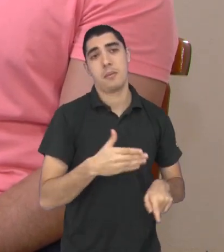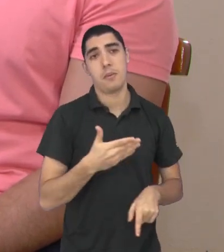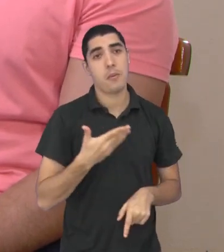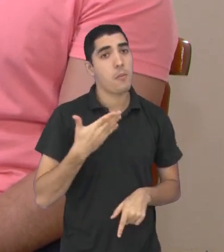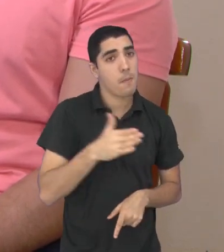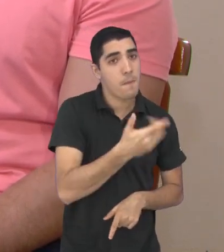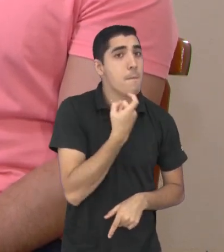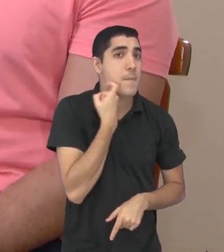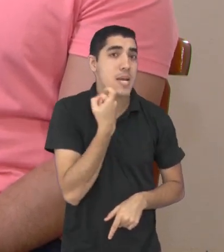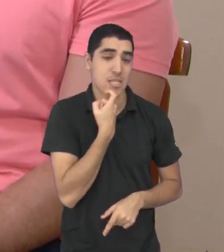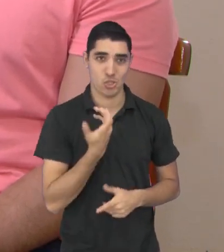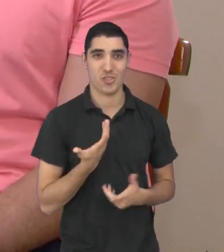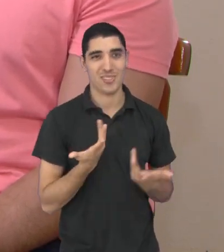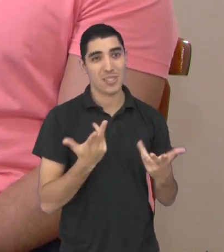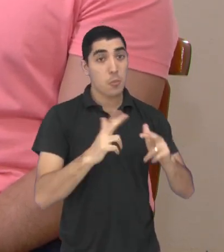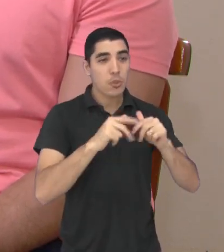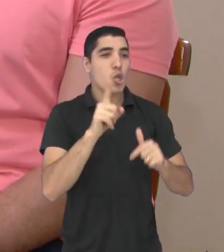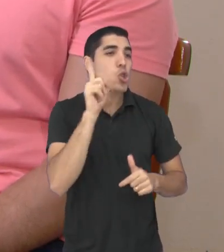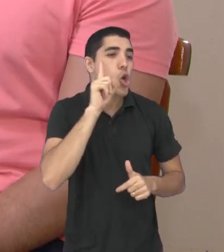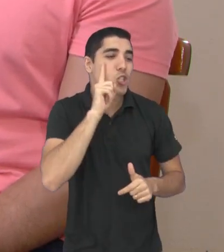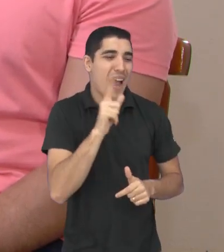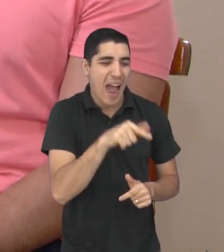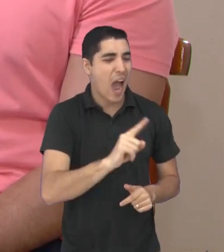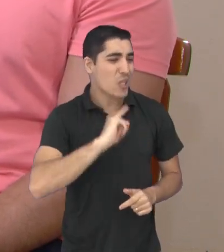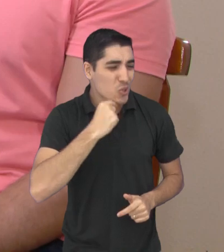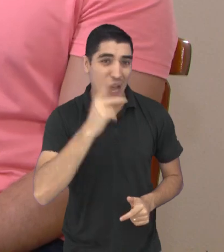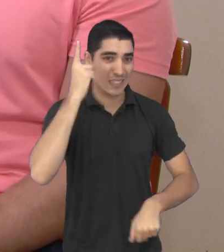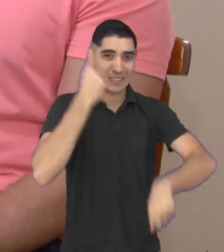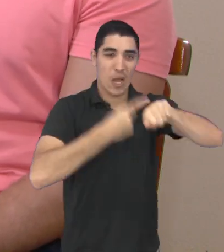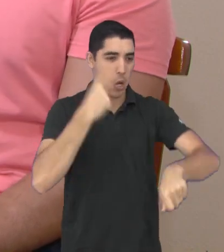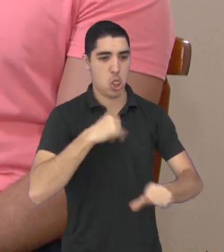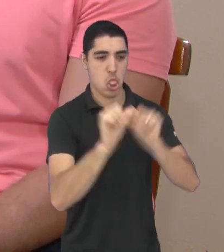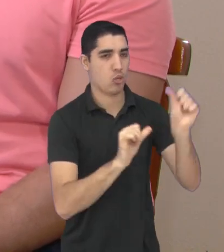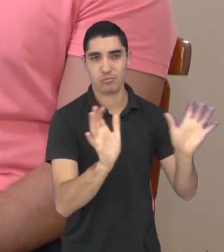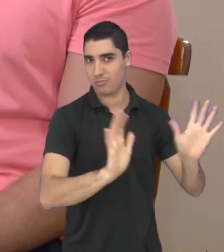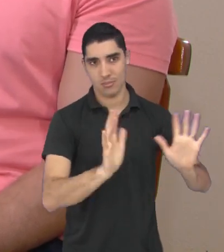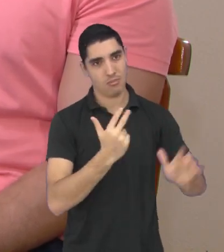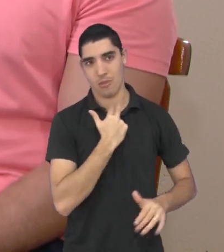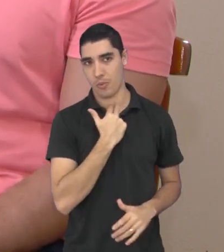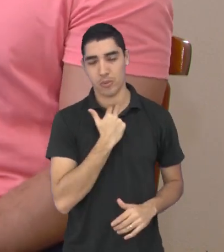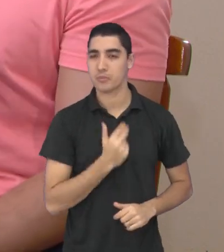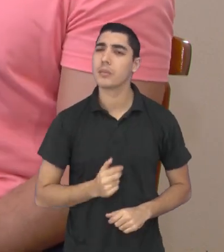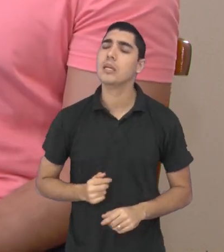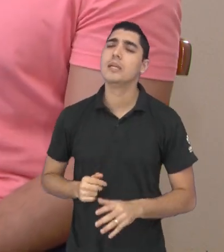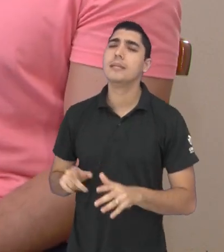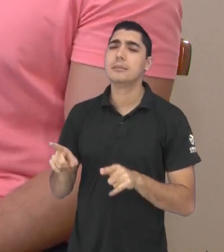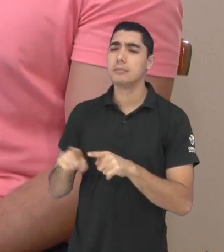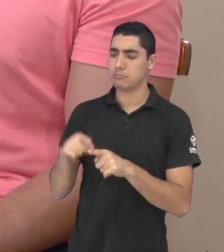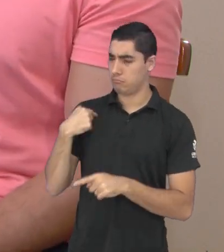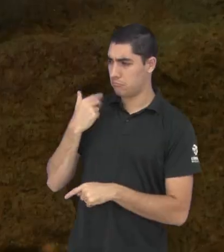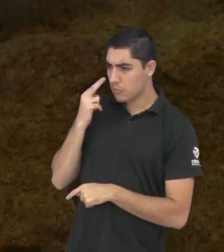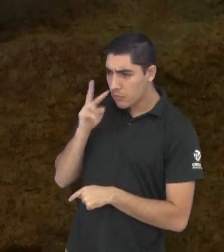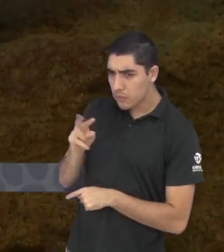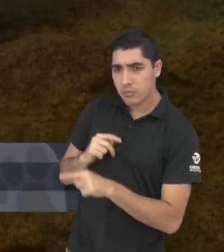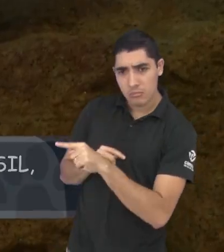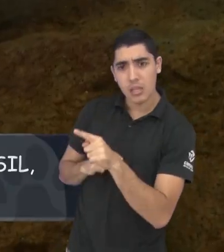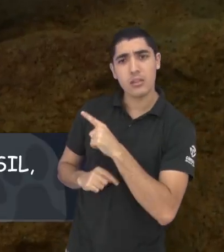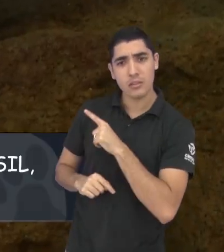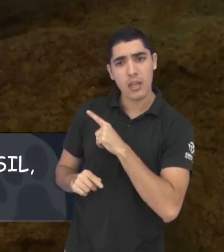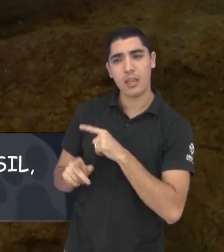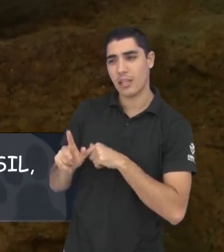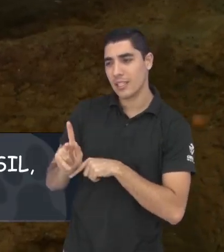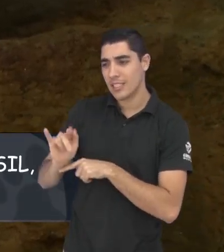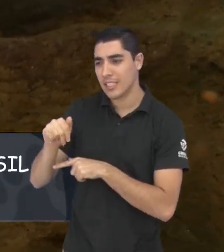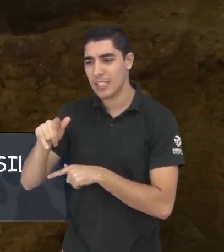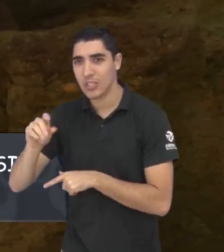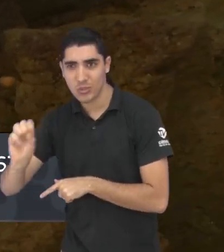todo um critério também. Então não é uma coisa tipo todo dia tirar água, sujou, vou tirar água, não. E Rafa, você tem, eu tô vendo aqui, você tem